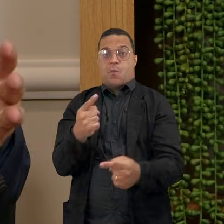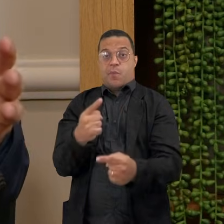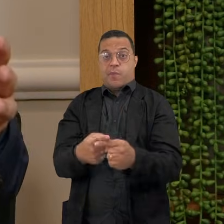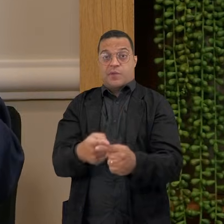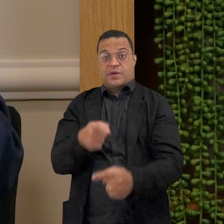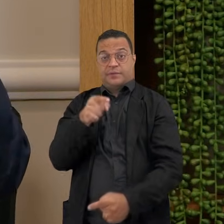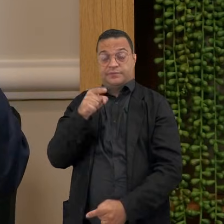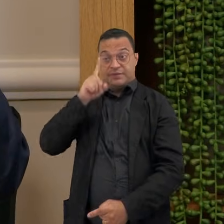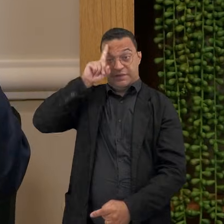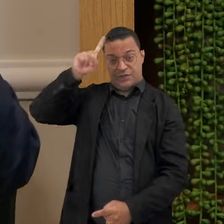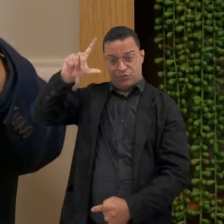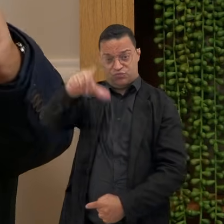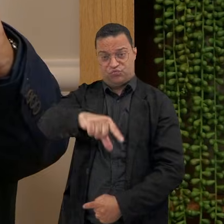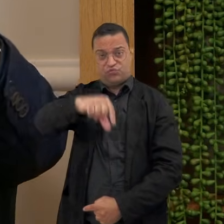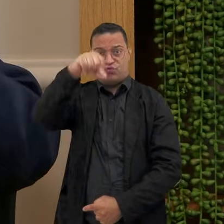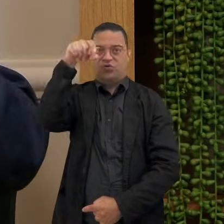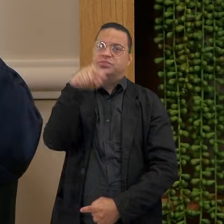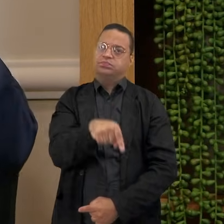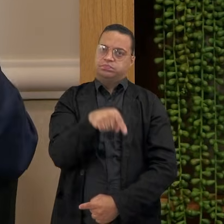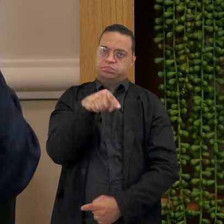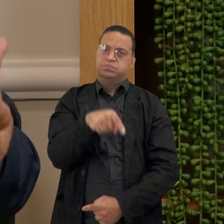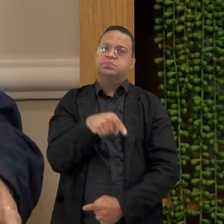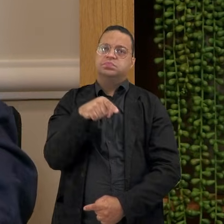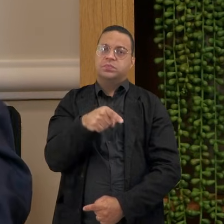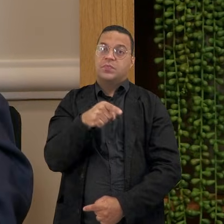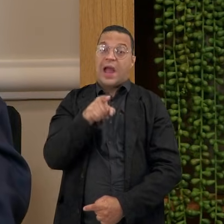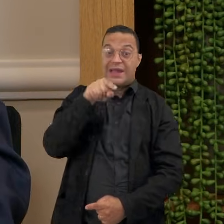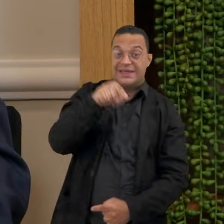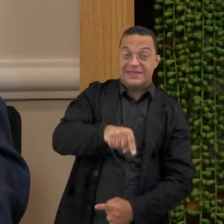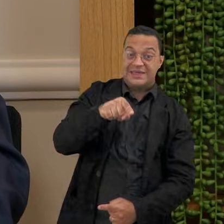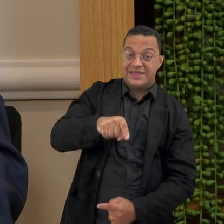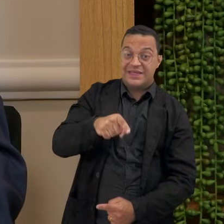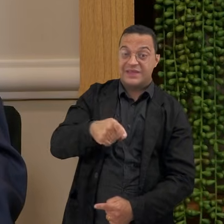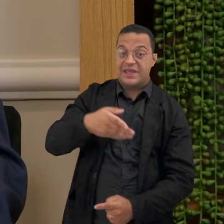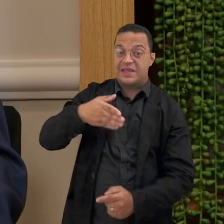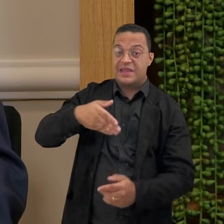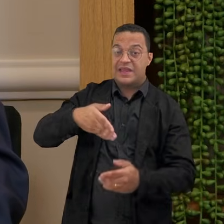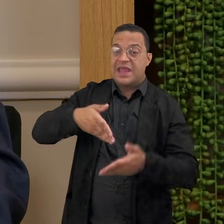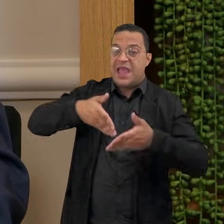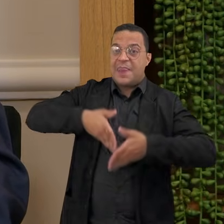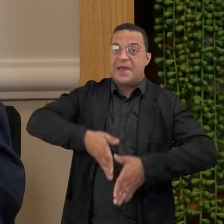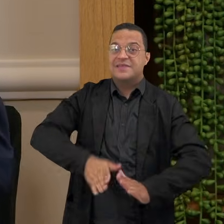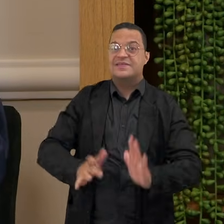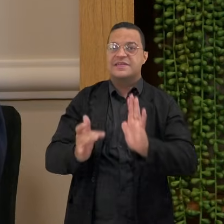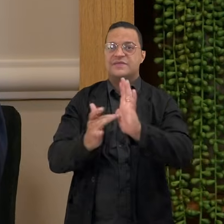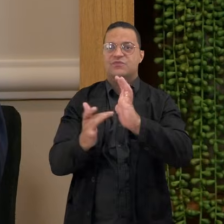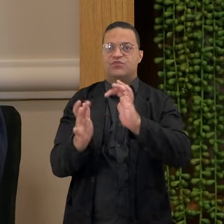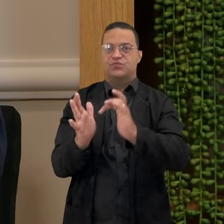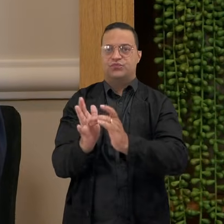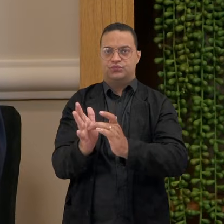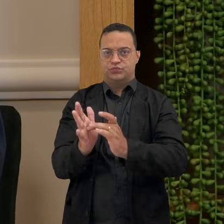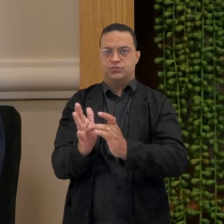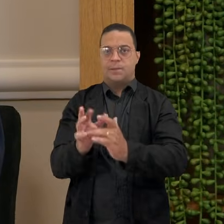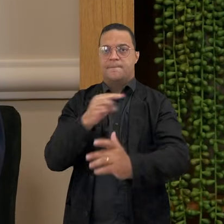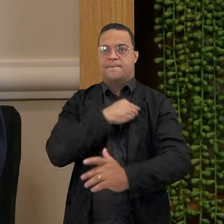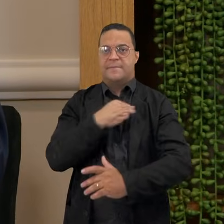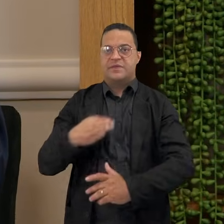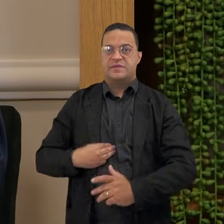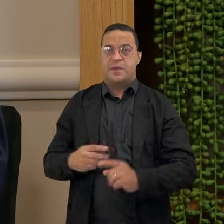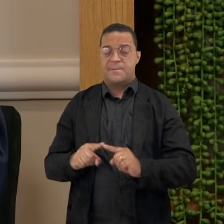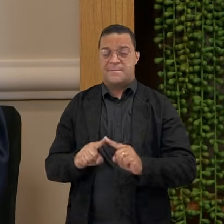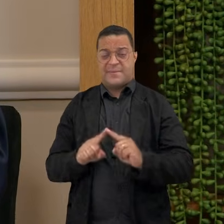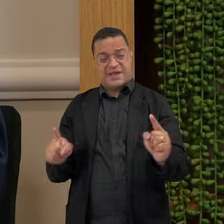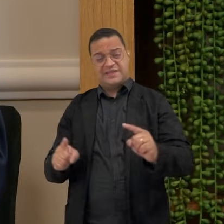elegeu, Deus escolheu para suscitar, né, o Messias, Jesus, mas acontece que a nação de